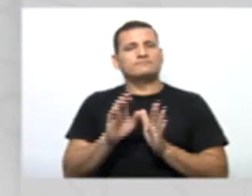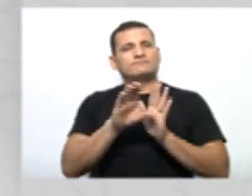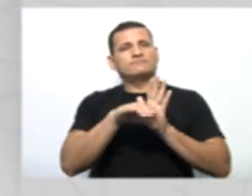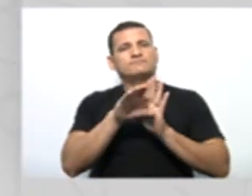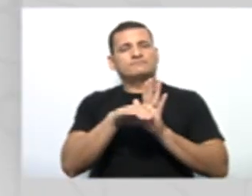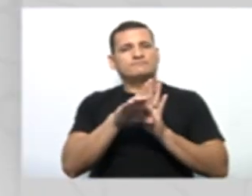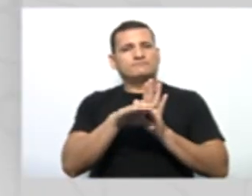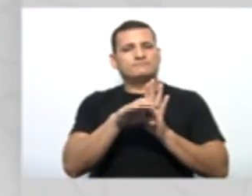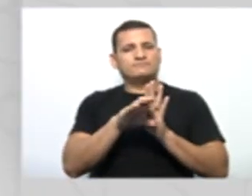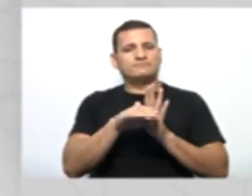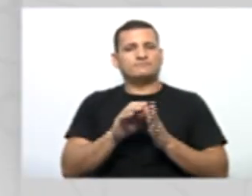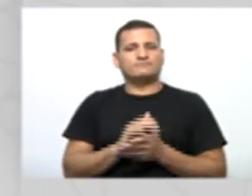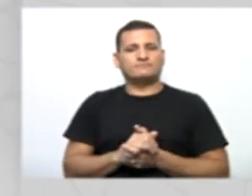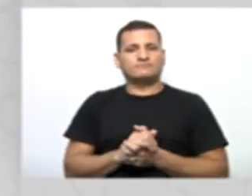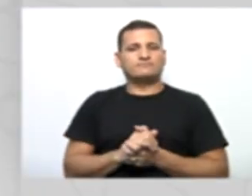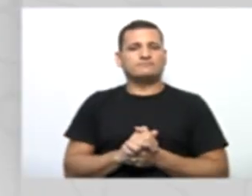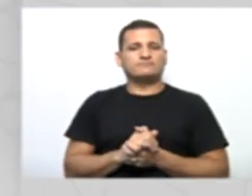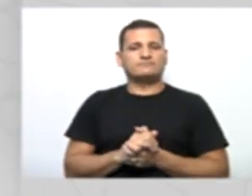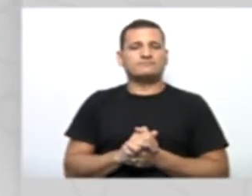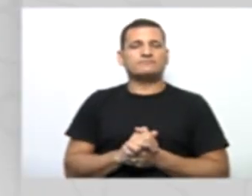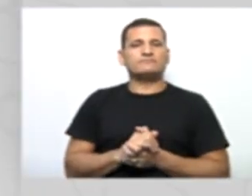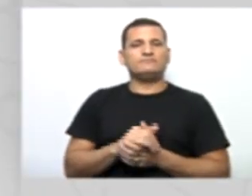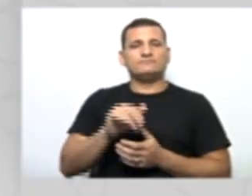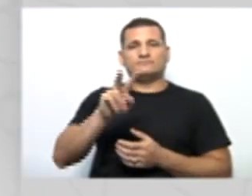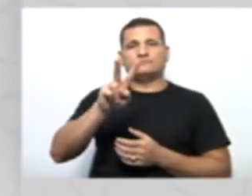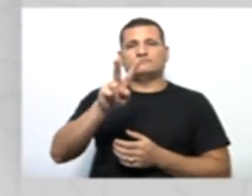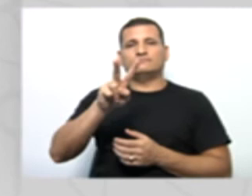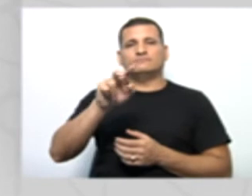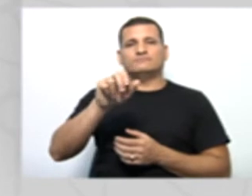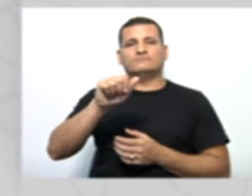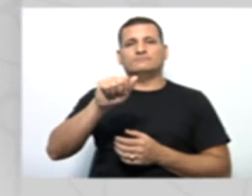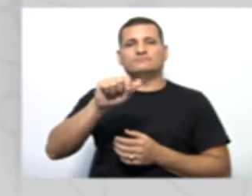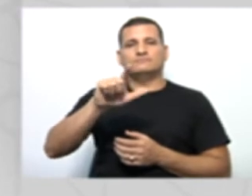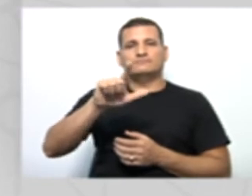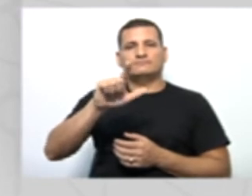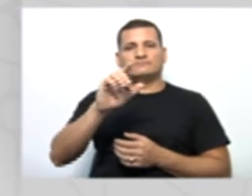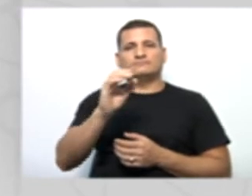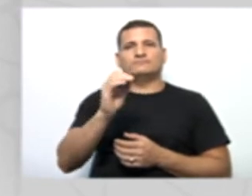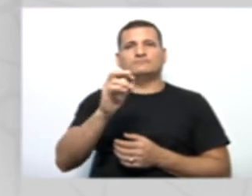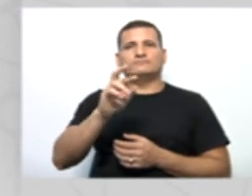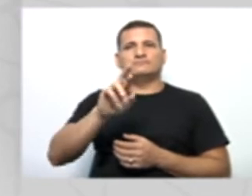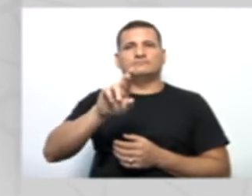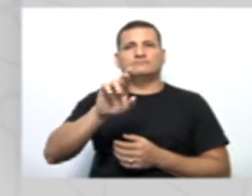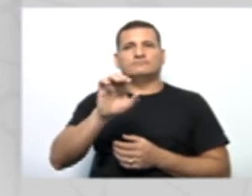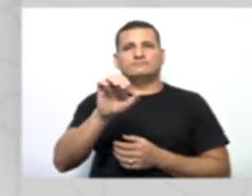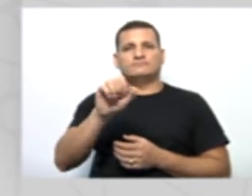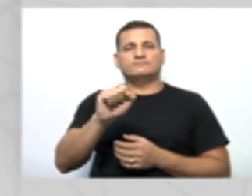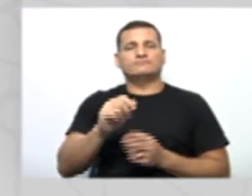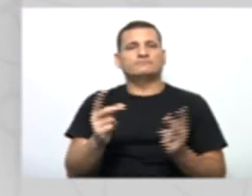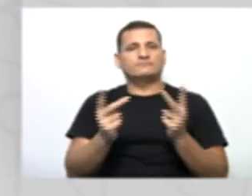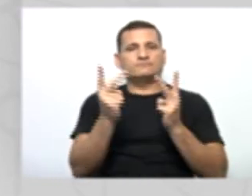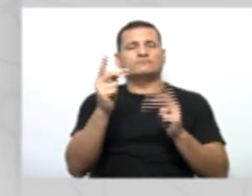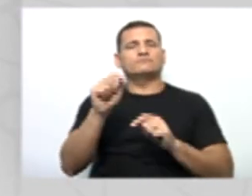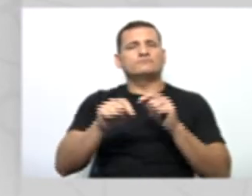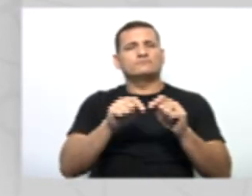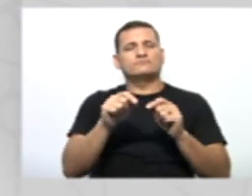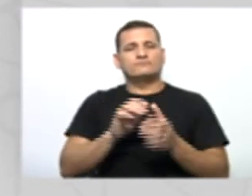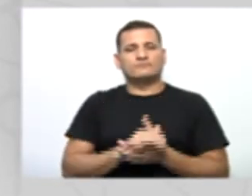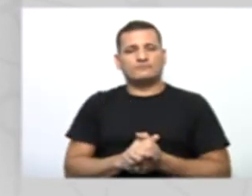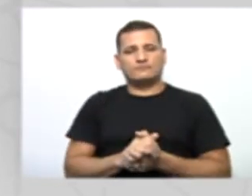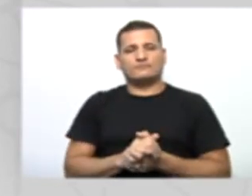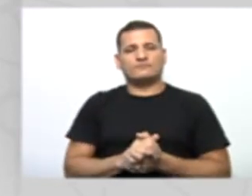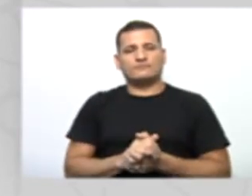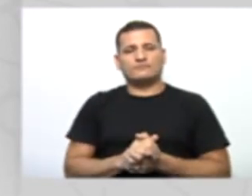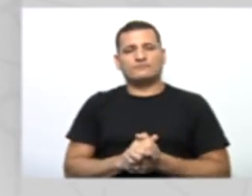faltando é o conceito de valores. O que são valores? São princípios dos